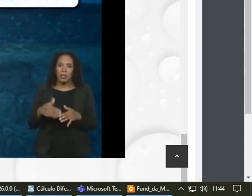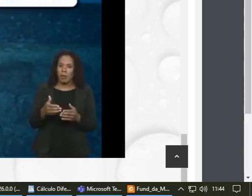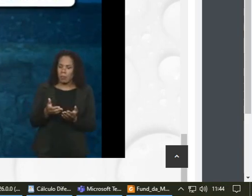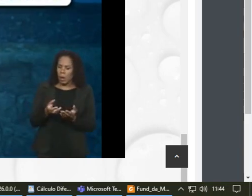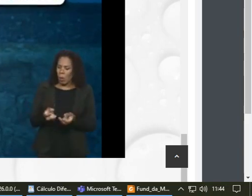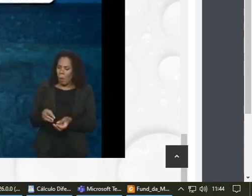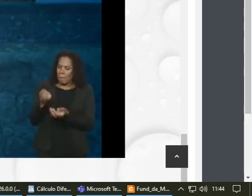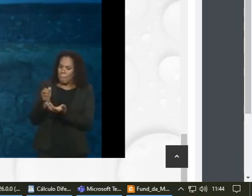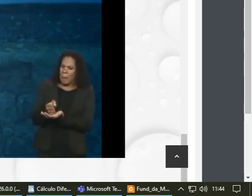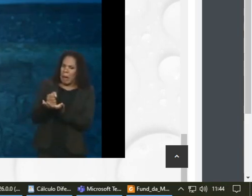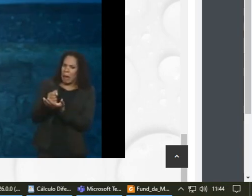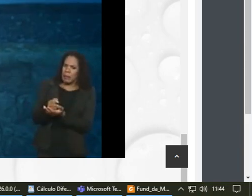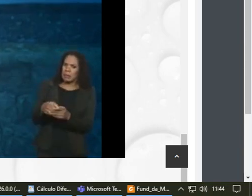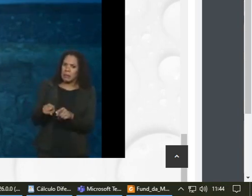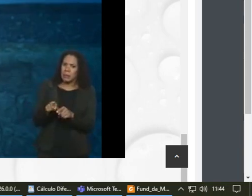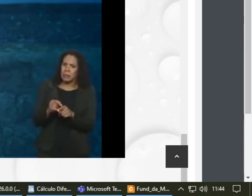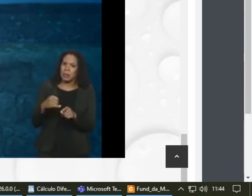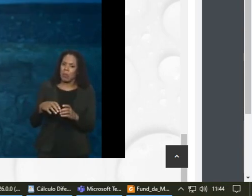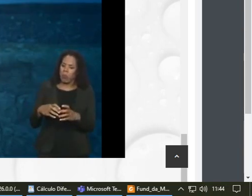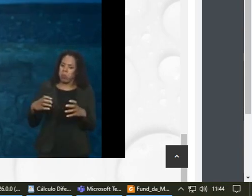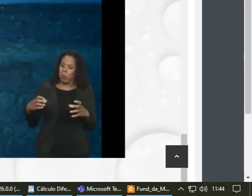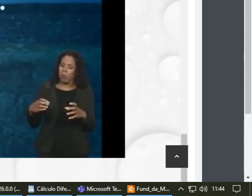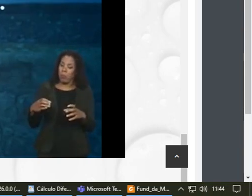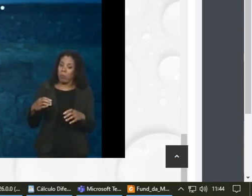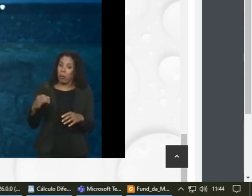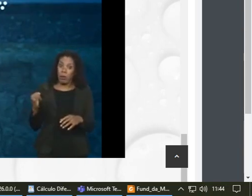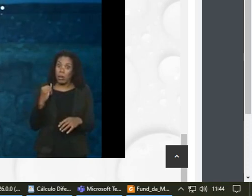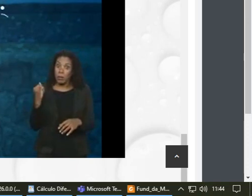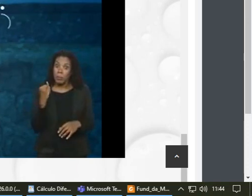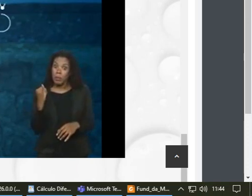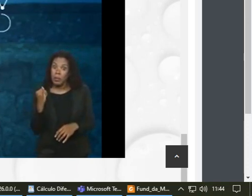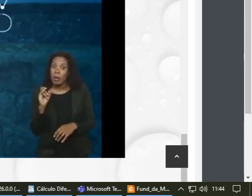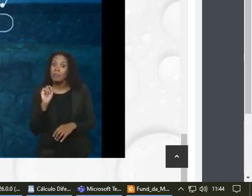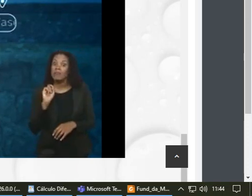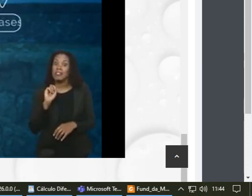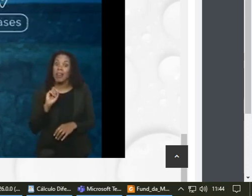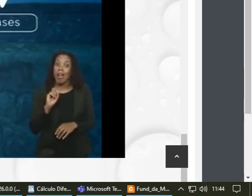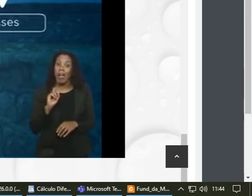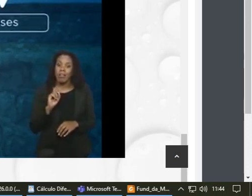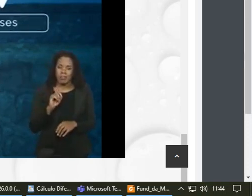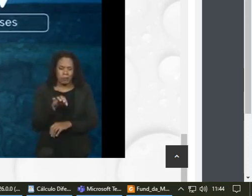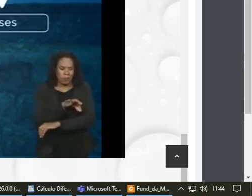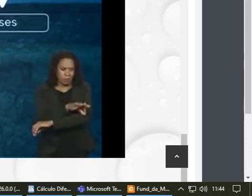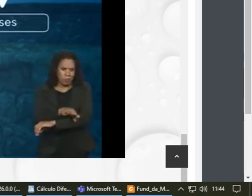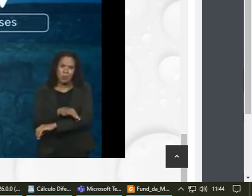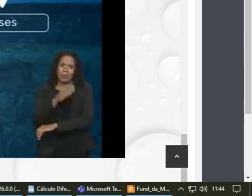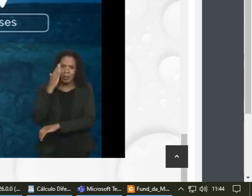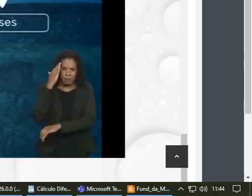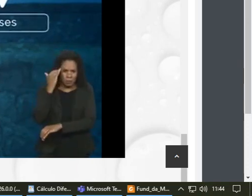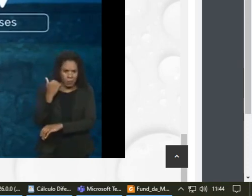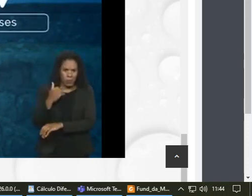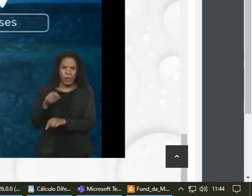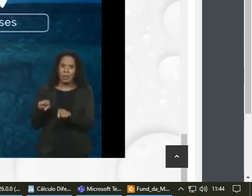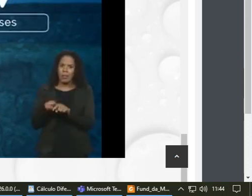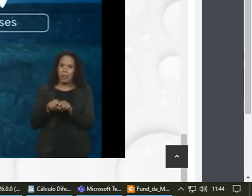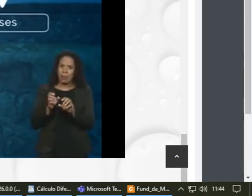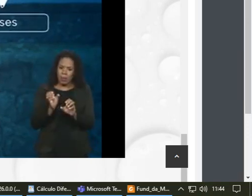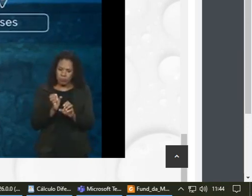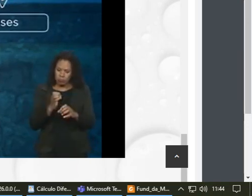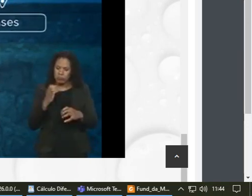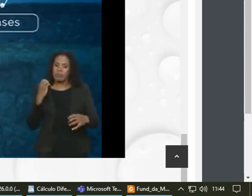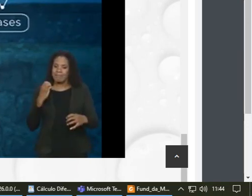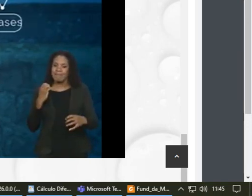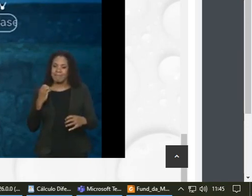é fundamental para um projeto de engenharia. Afinal, o comportamento do solo depende da quantidade relativa das fases que o